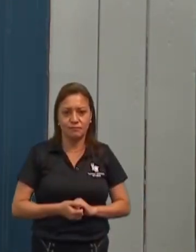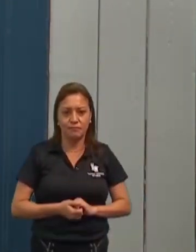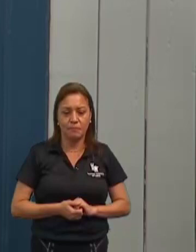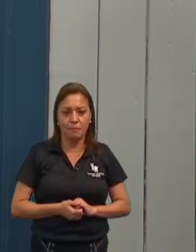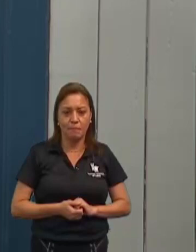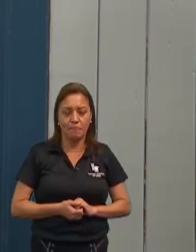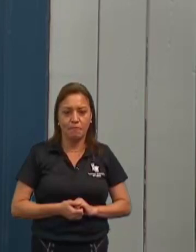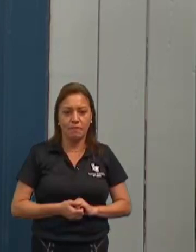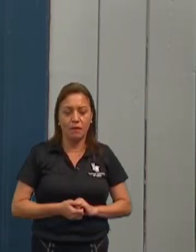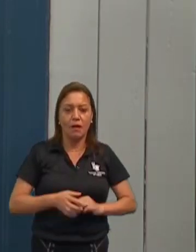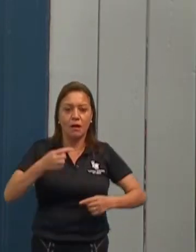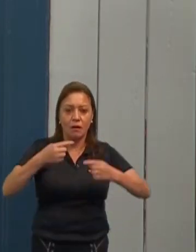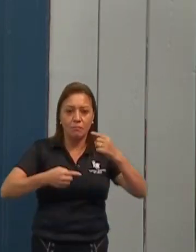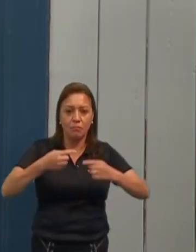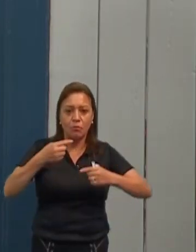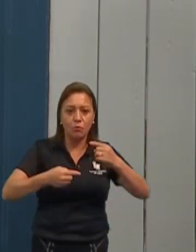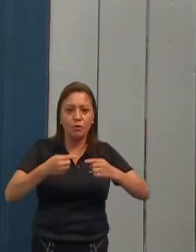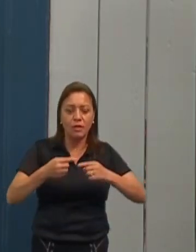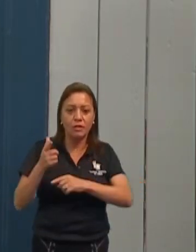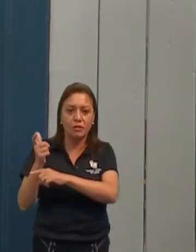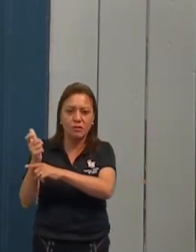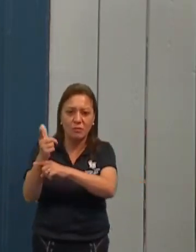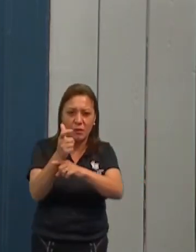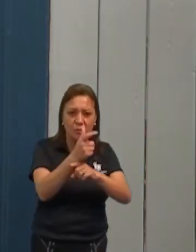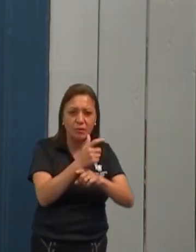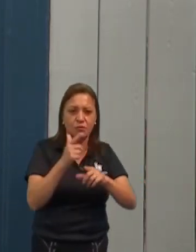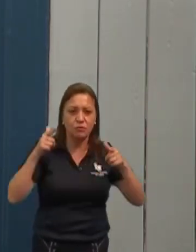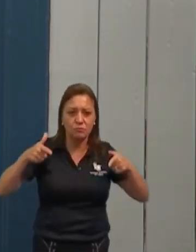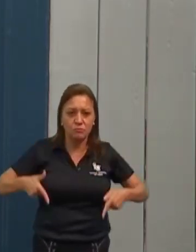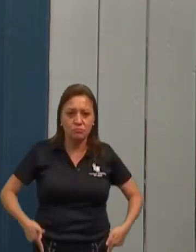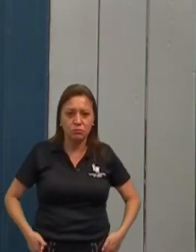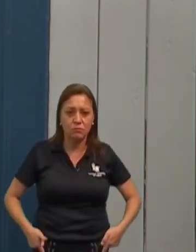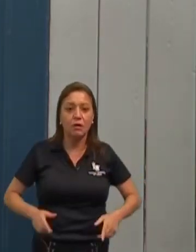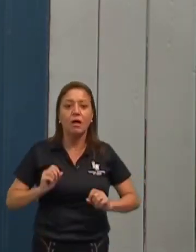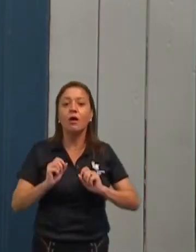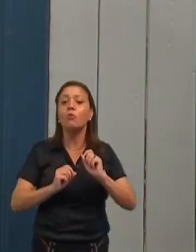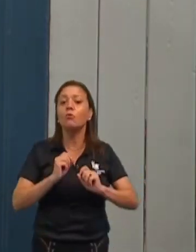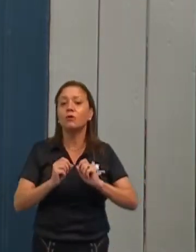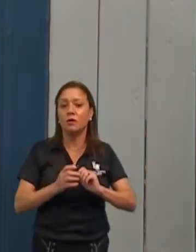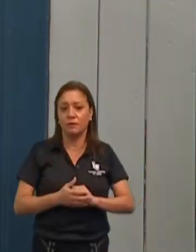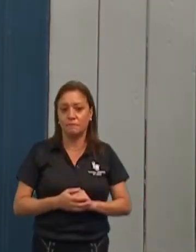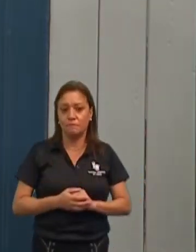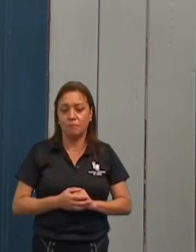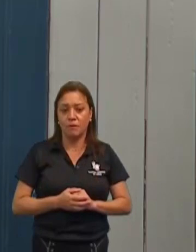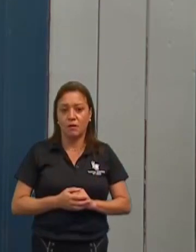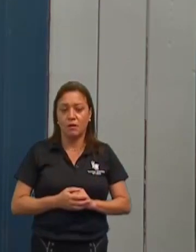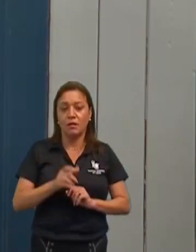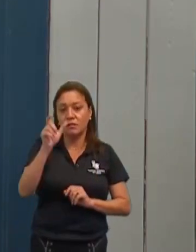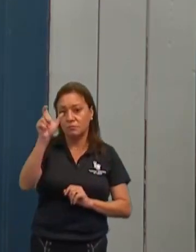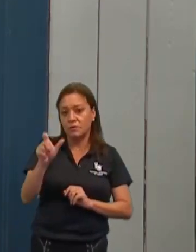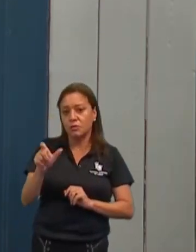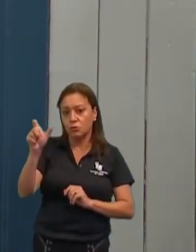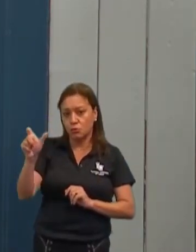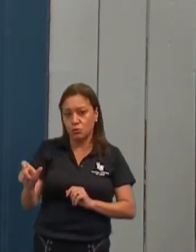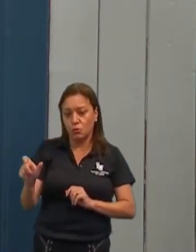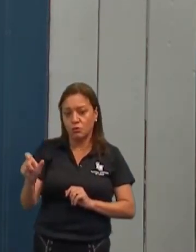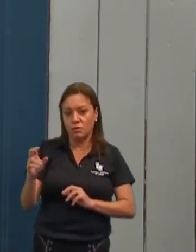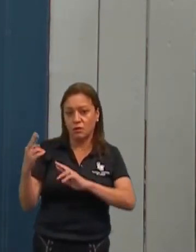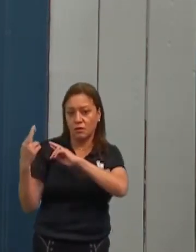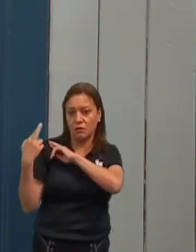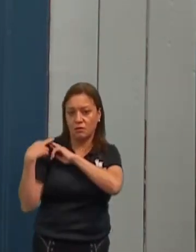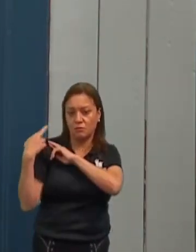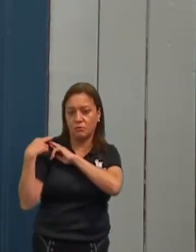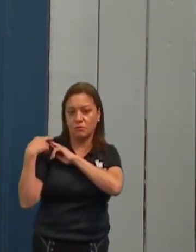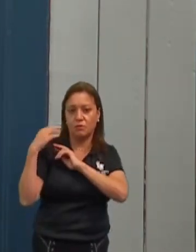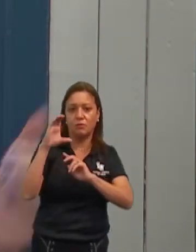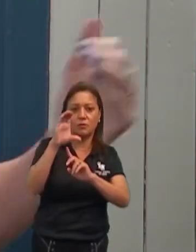política armamentista implantada em nosso país fez com que os integrantes dos CACs, né, que eu já falei